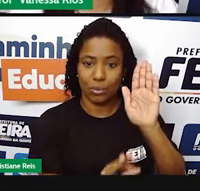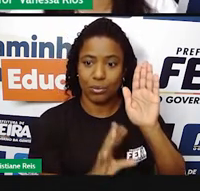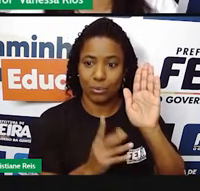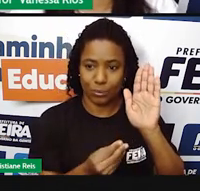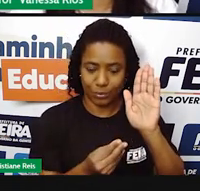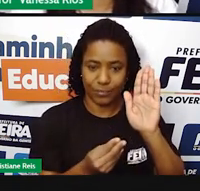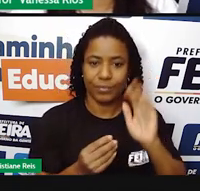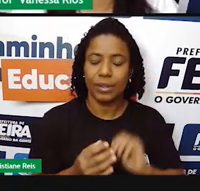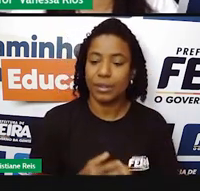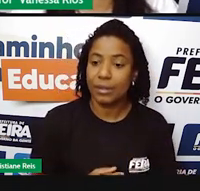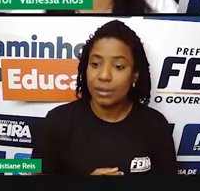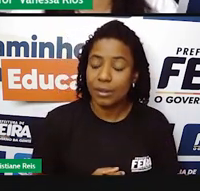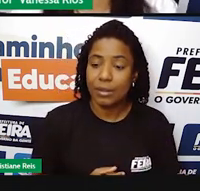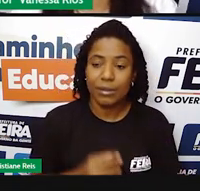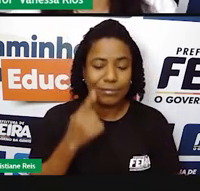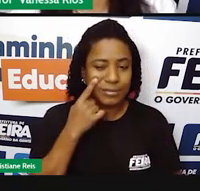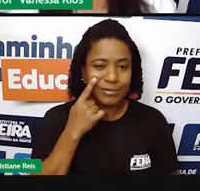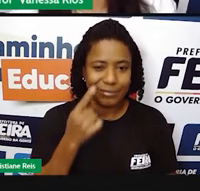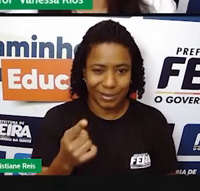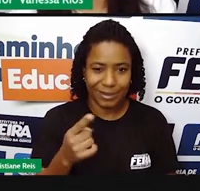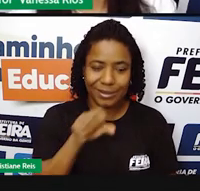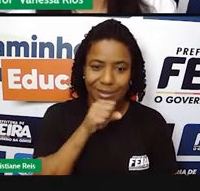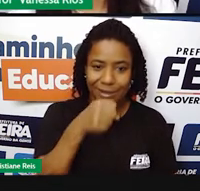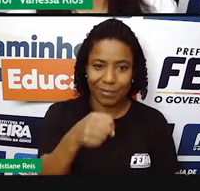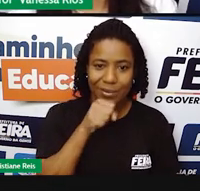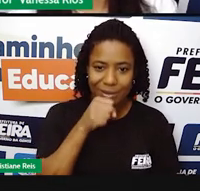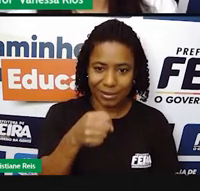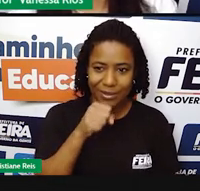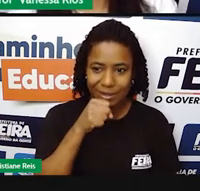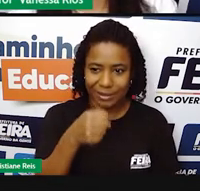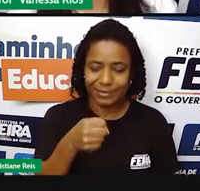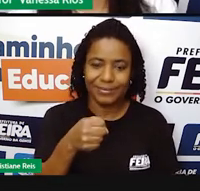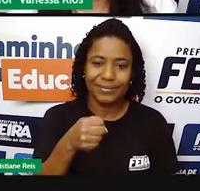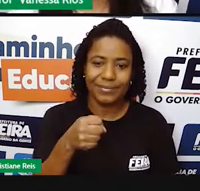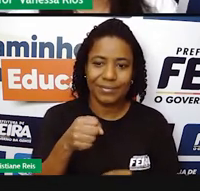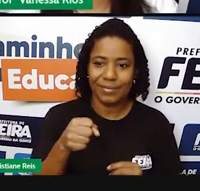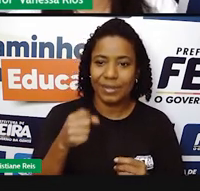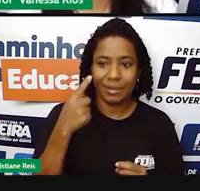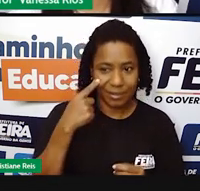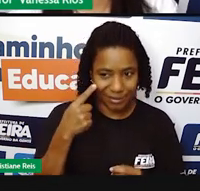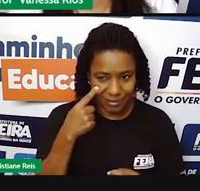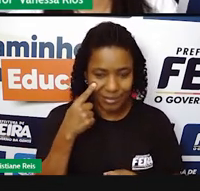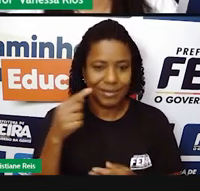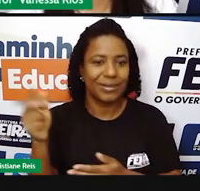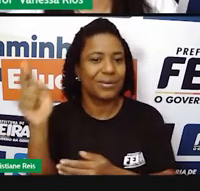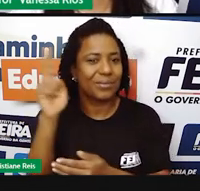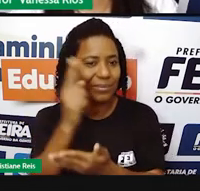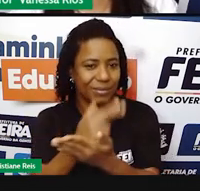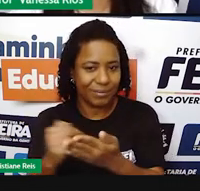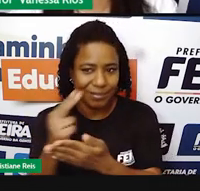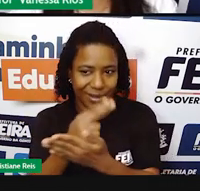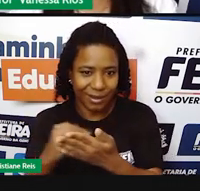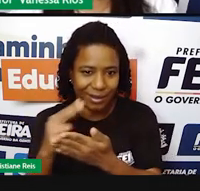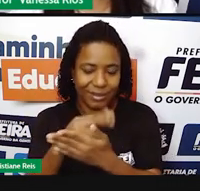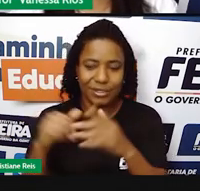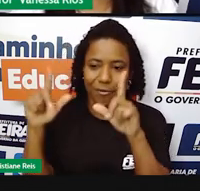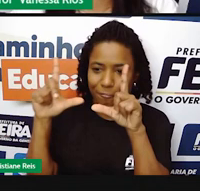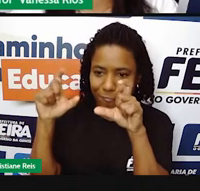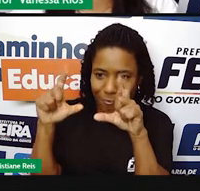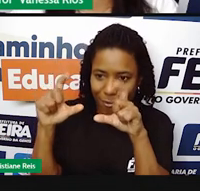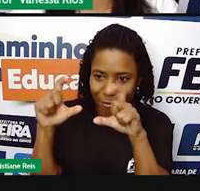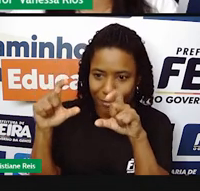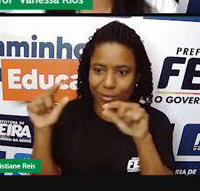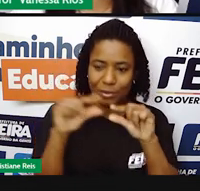observa aí que nessa reportagem apareceu uma imagem, né? Embaixo, um textozinho, uma